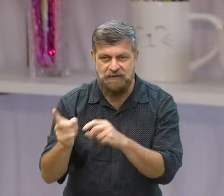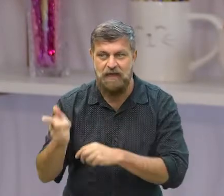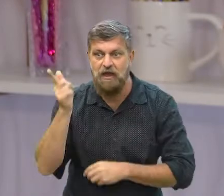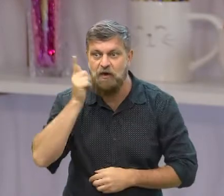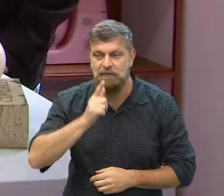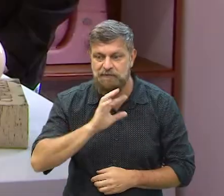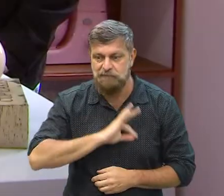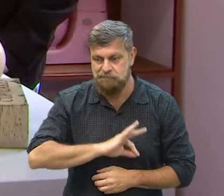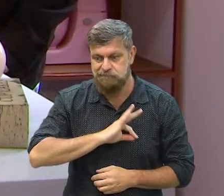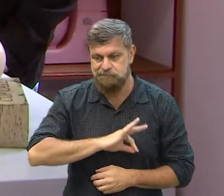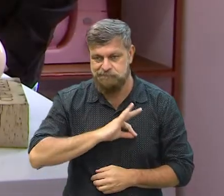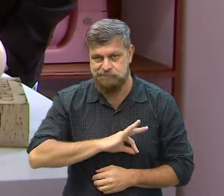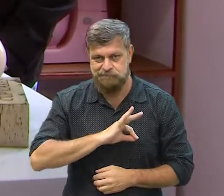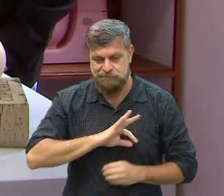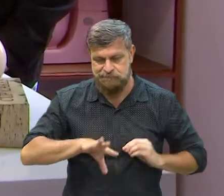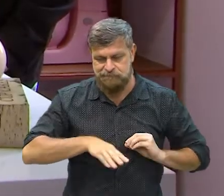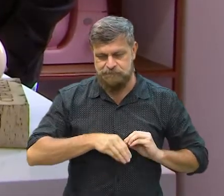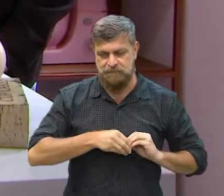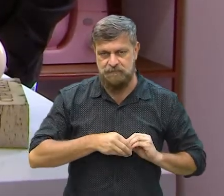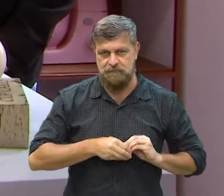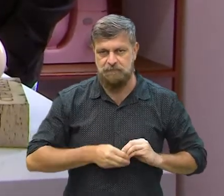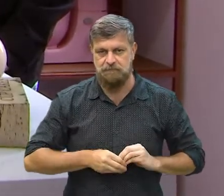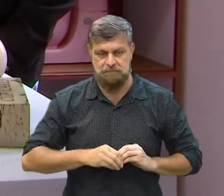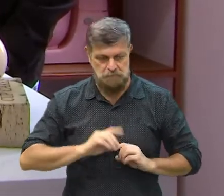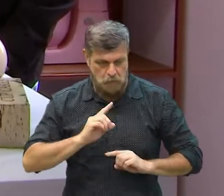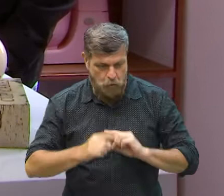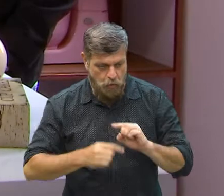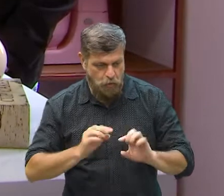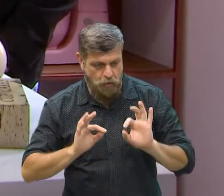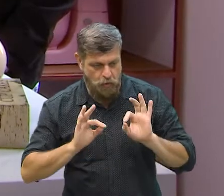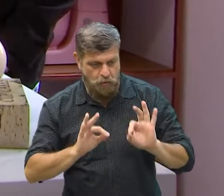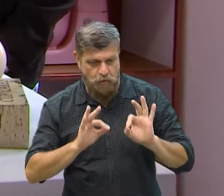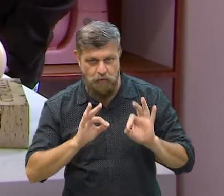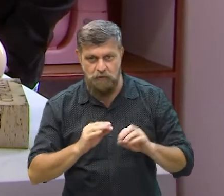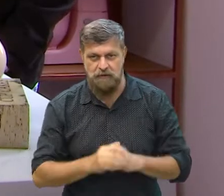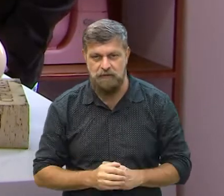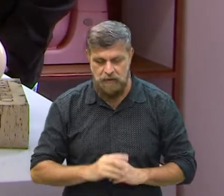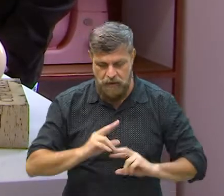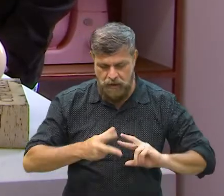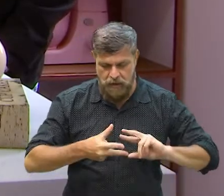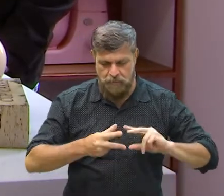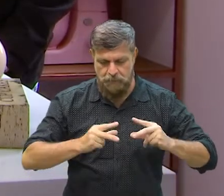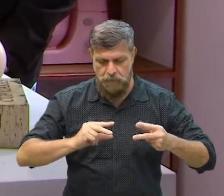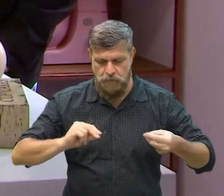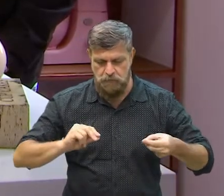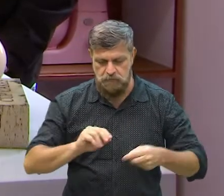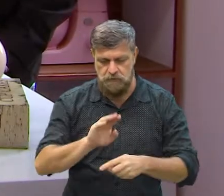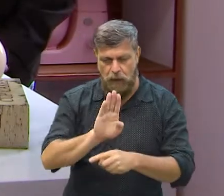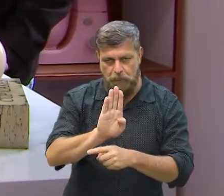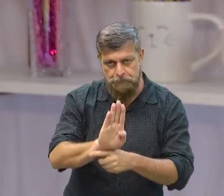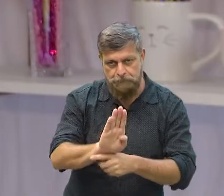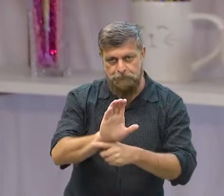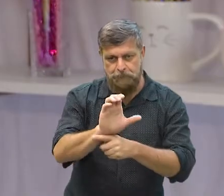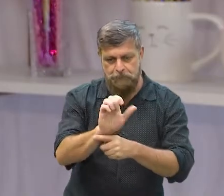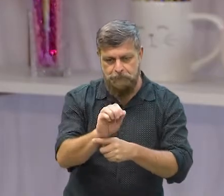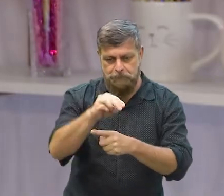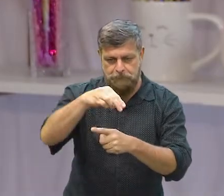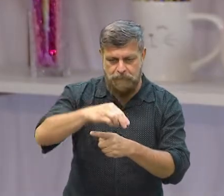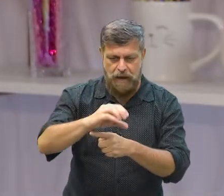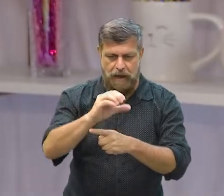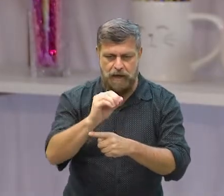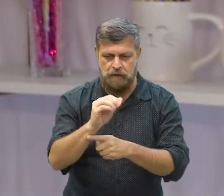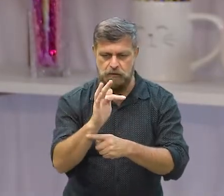uma renda extra, né? Sensacional. Olha, banoffee, bombom de banoffee. E é difícil de fazer?